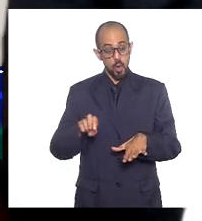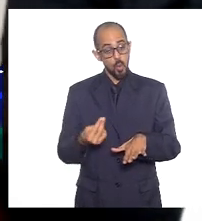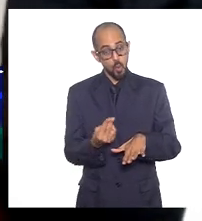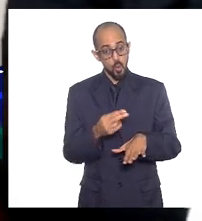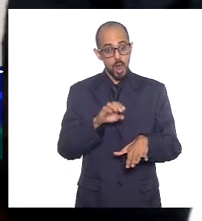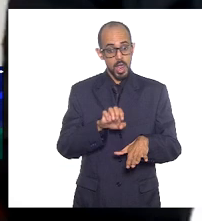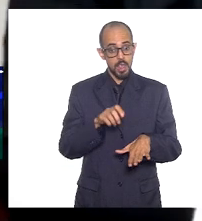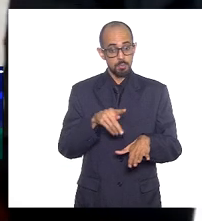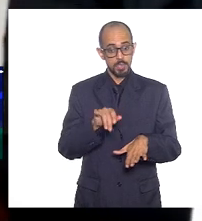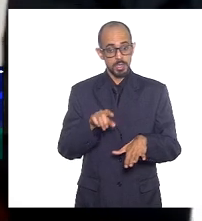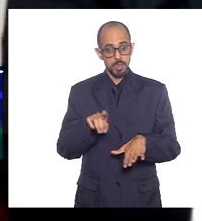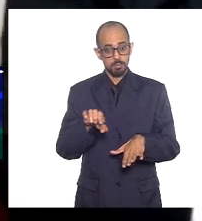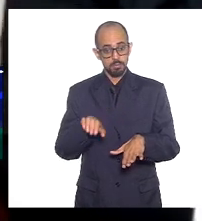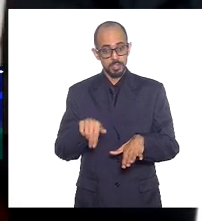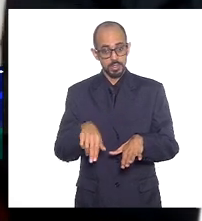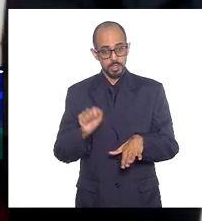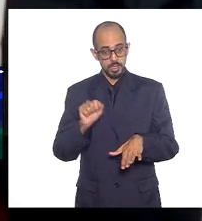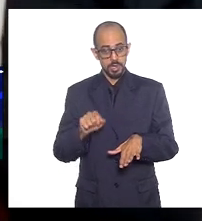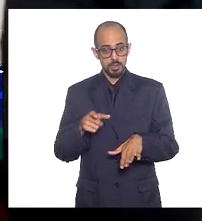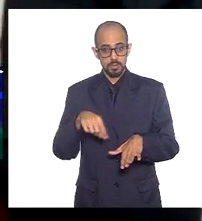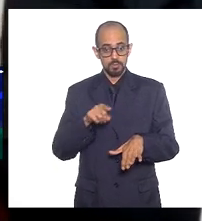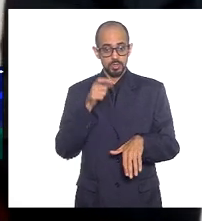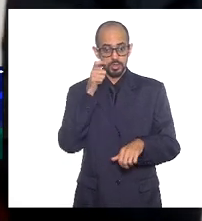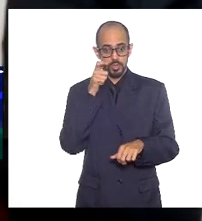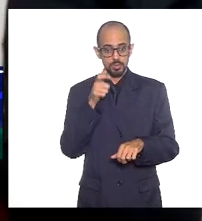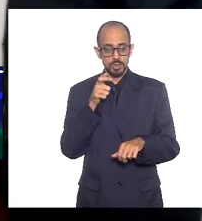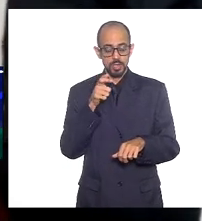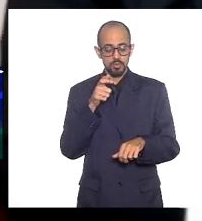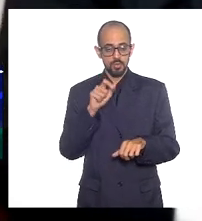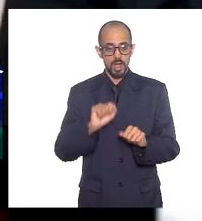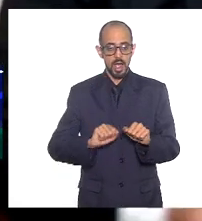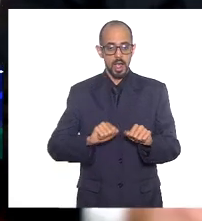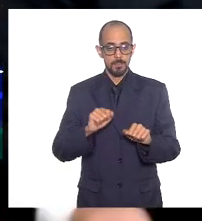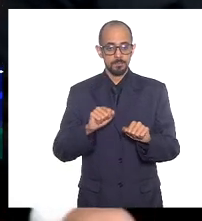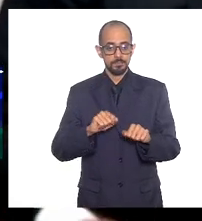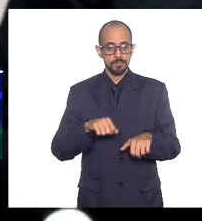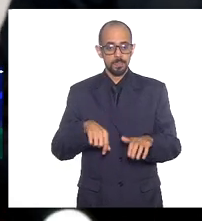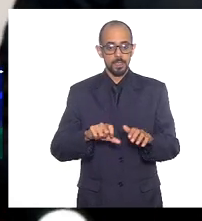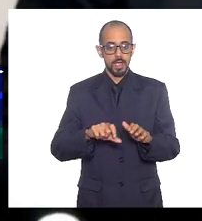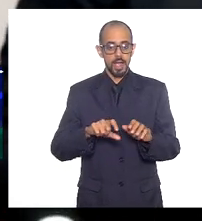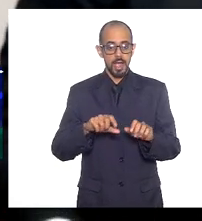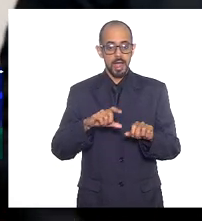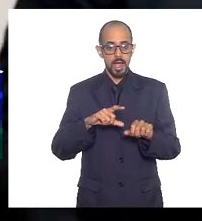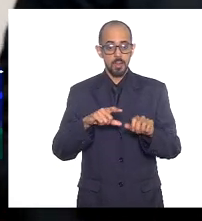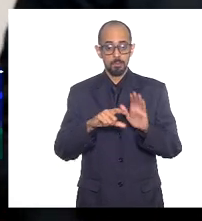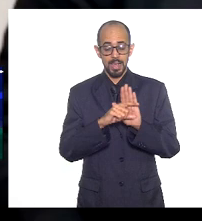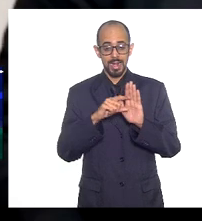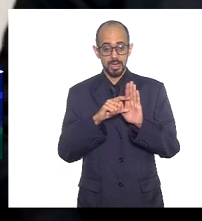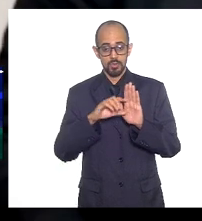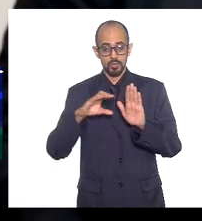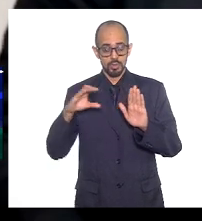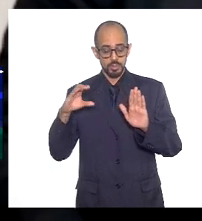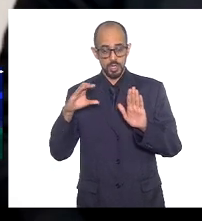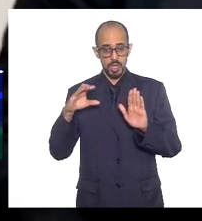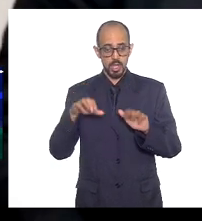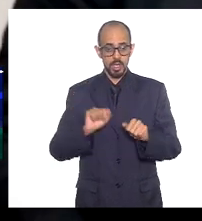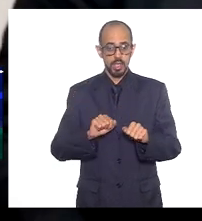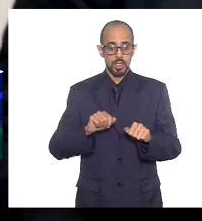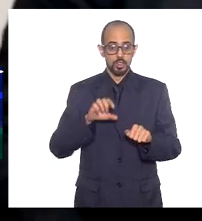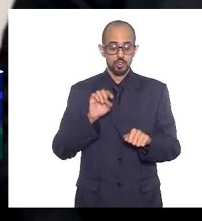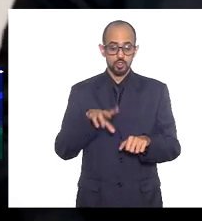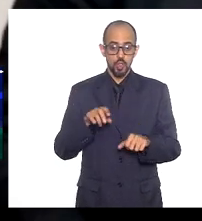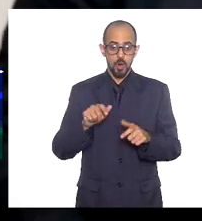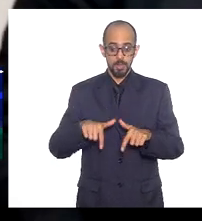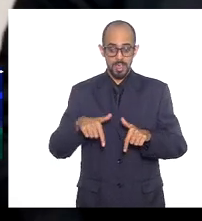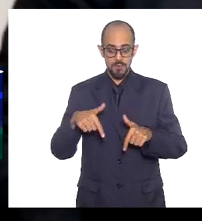dispensada a observância da regra disposta ali na C, inciso 9, deste artigo, com o propósito exclusivo de enfrentamento do